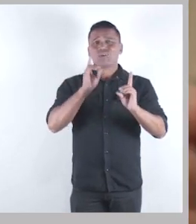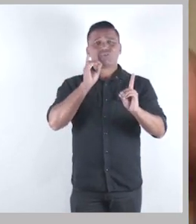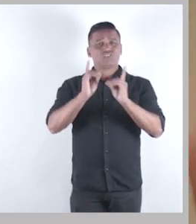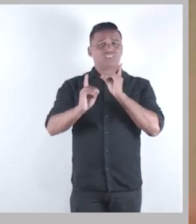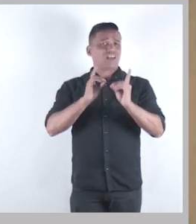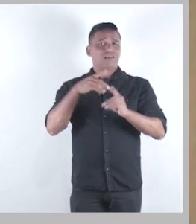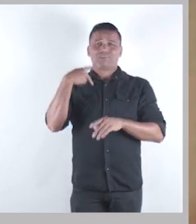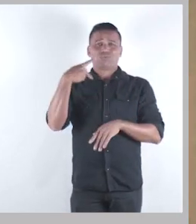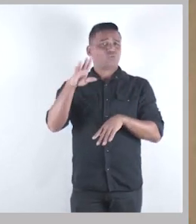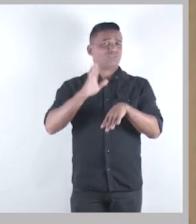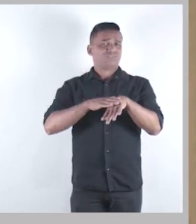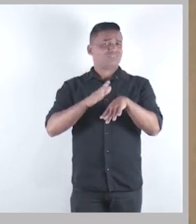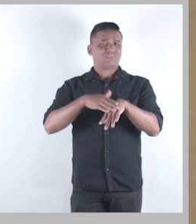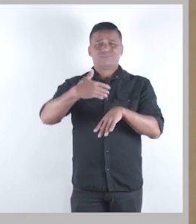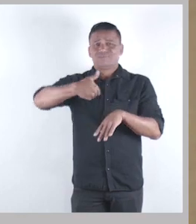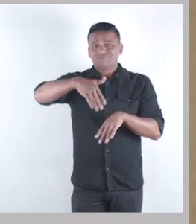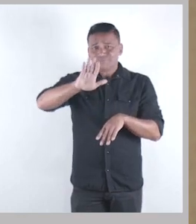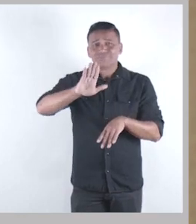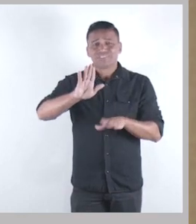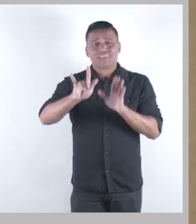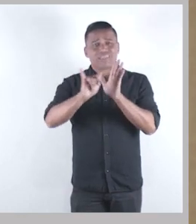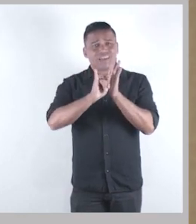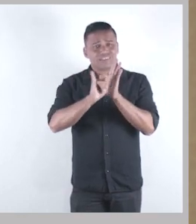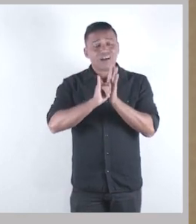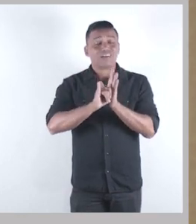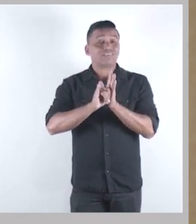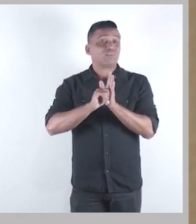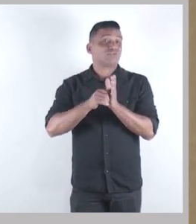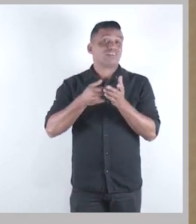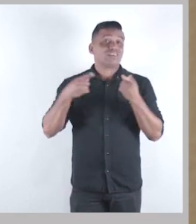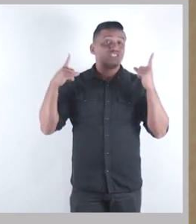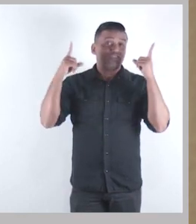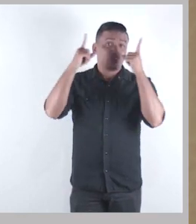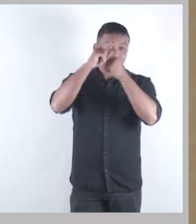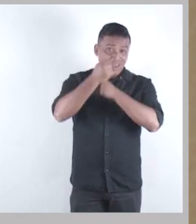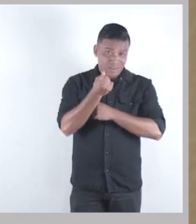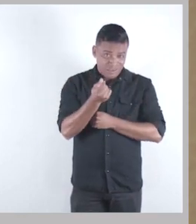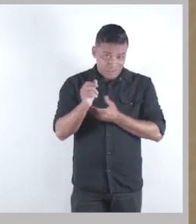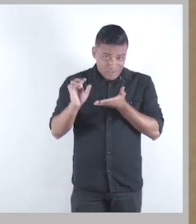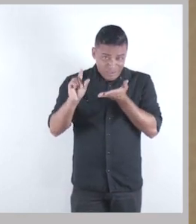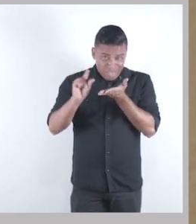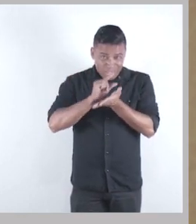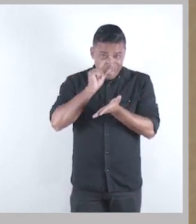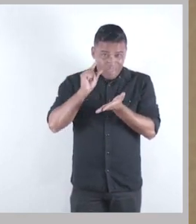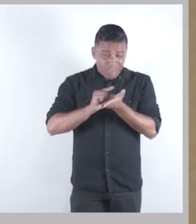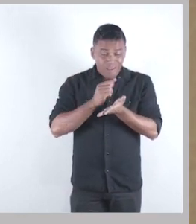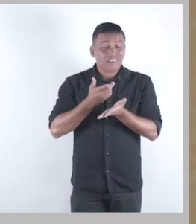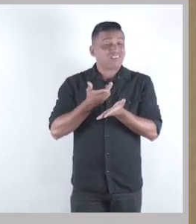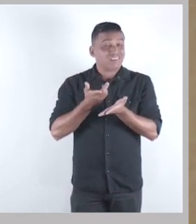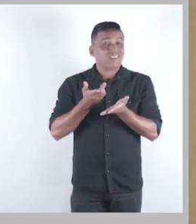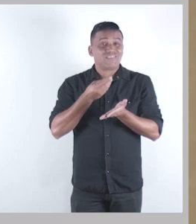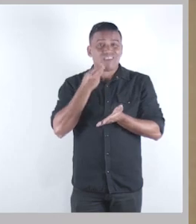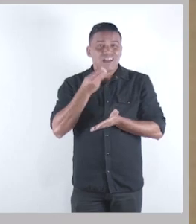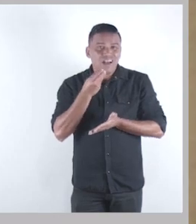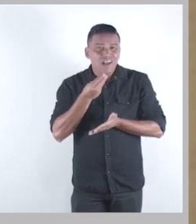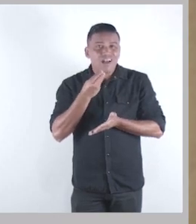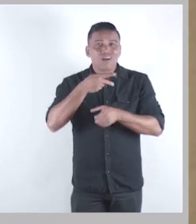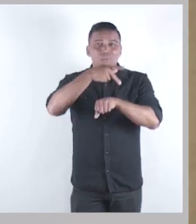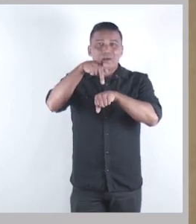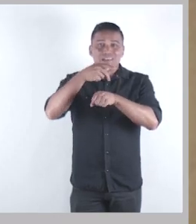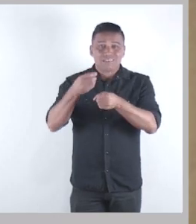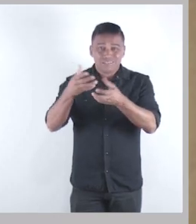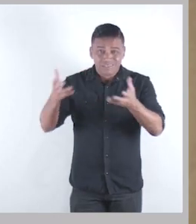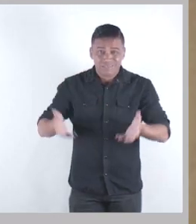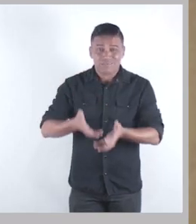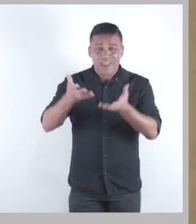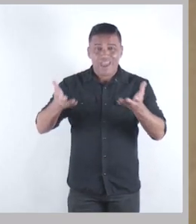alguma forma, mesmo com a exiguidade financeira, com a fraca capacidade financeira que o país tem,